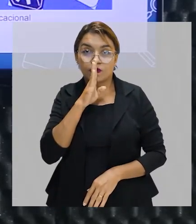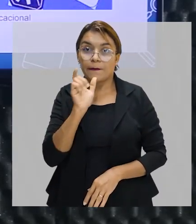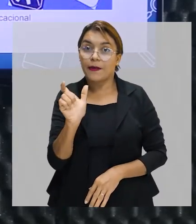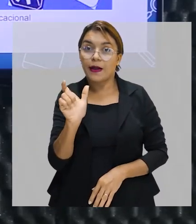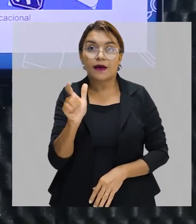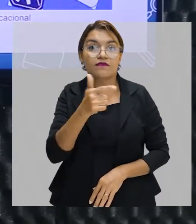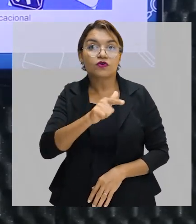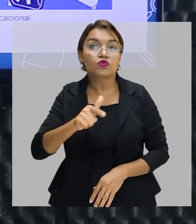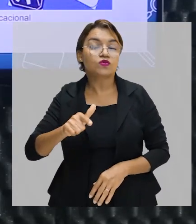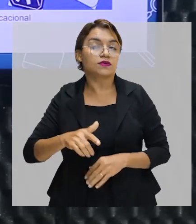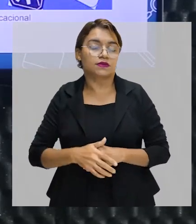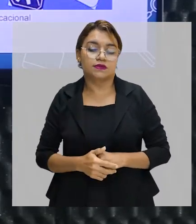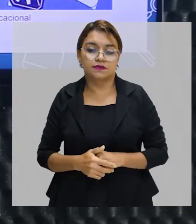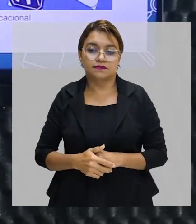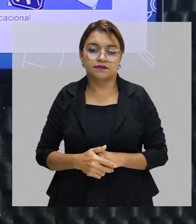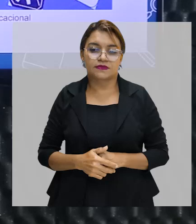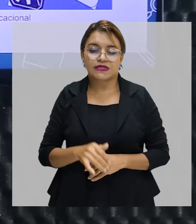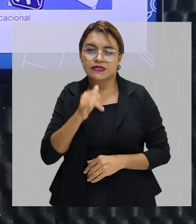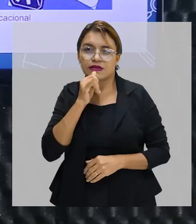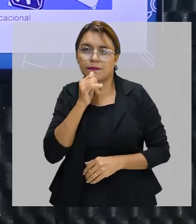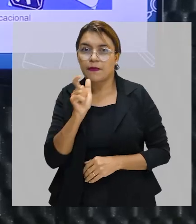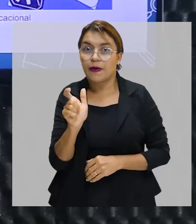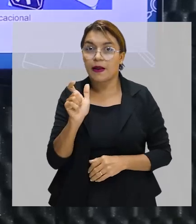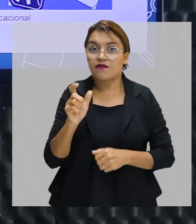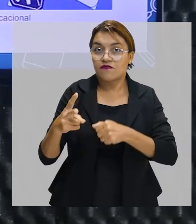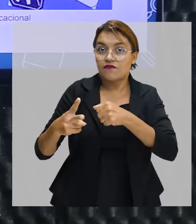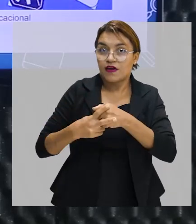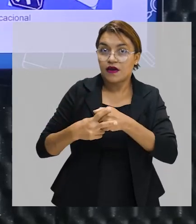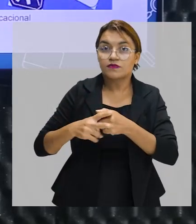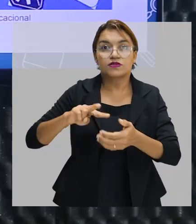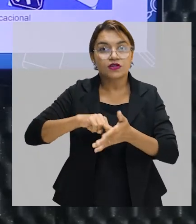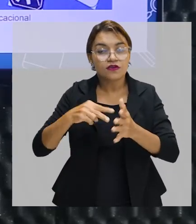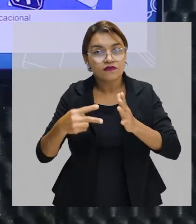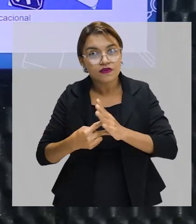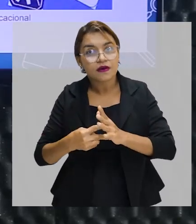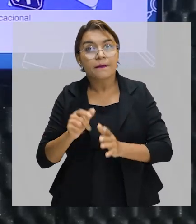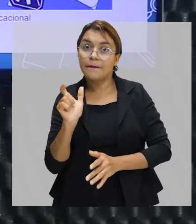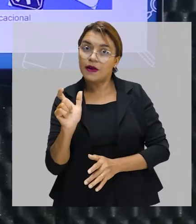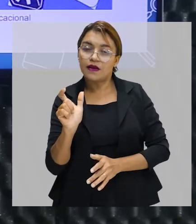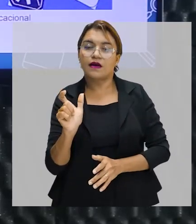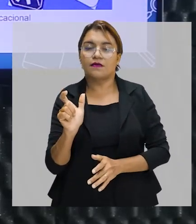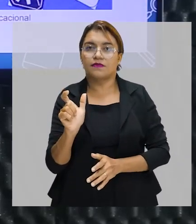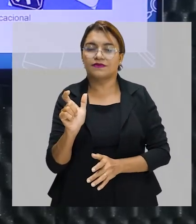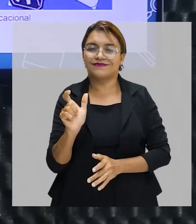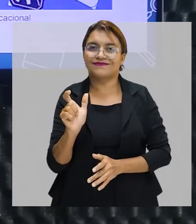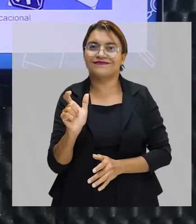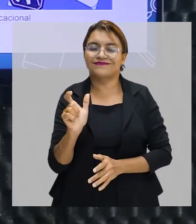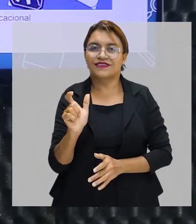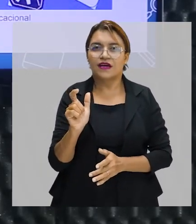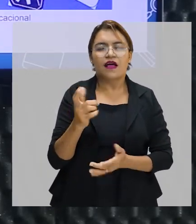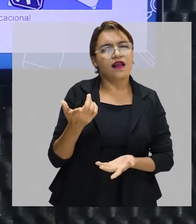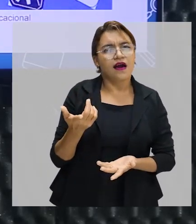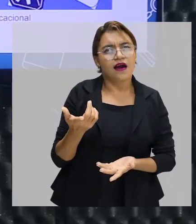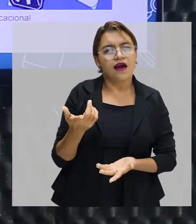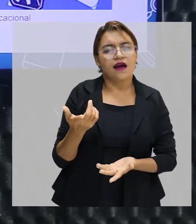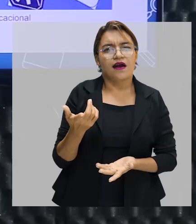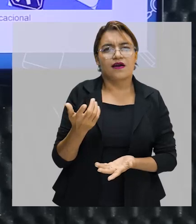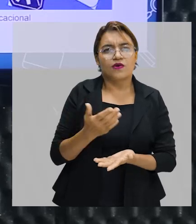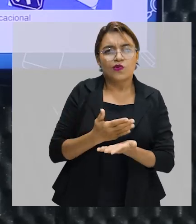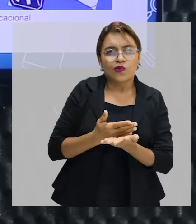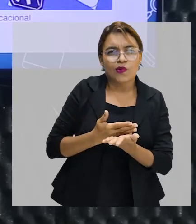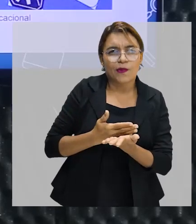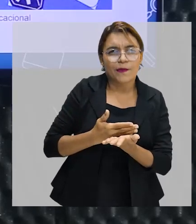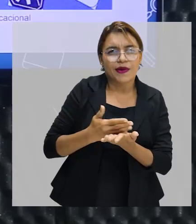Gente, a palavra verbo significa palavra, tá? No princípio era o verbo, e o verbo se fez carne.